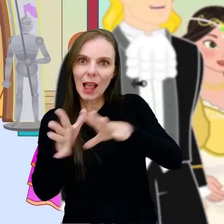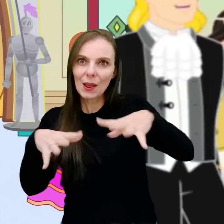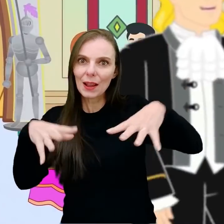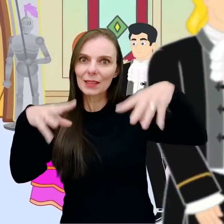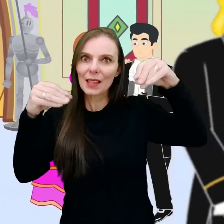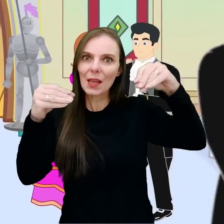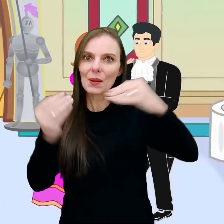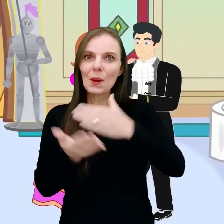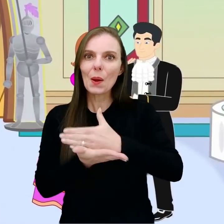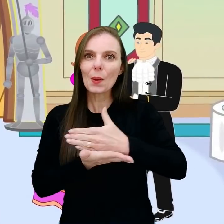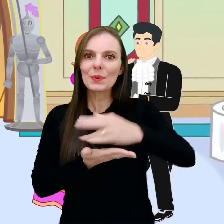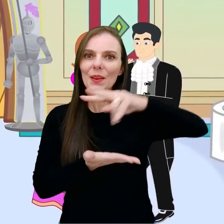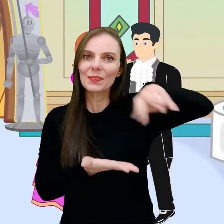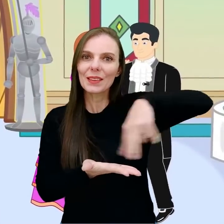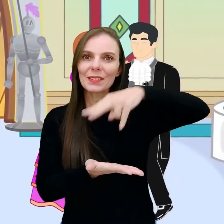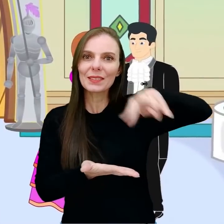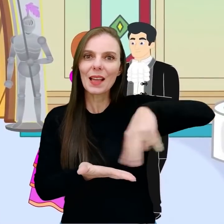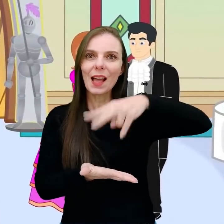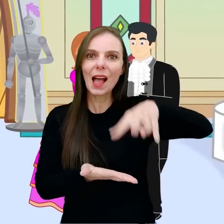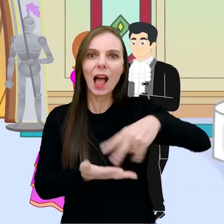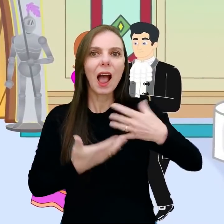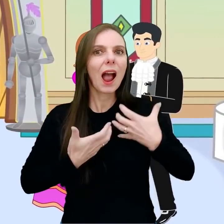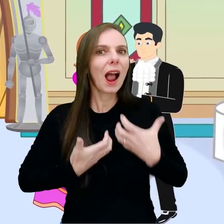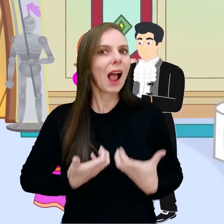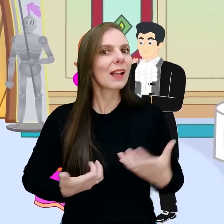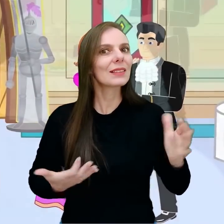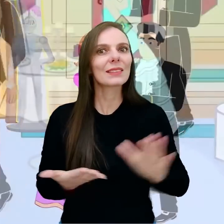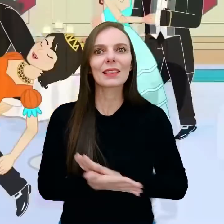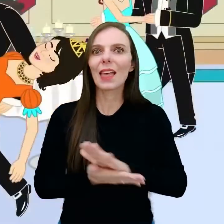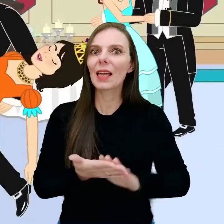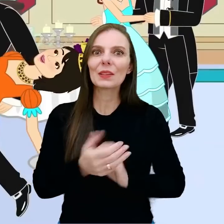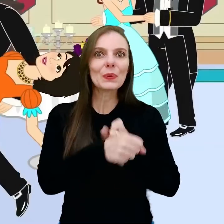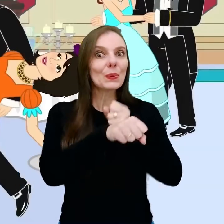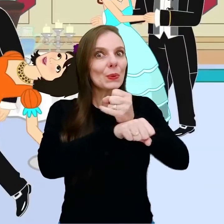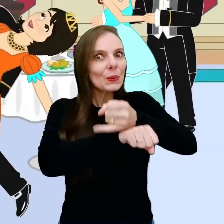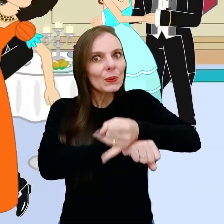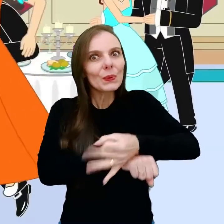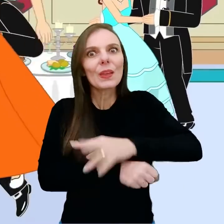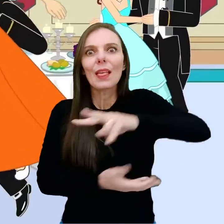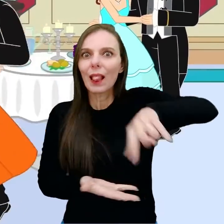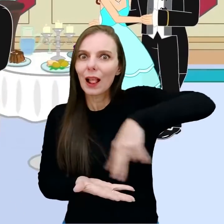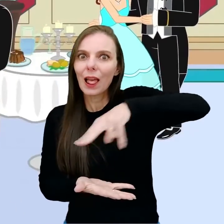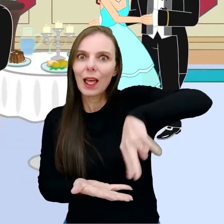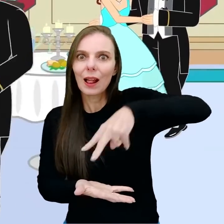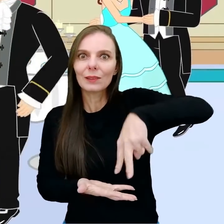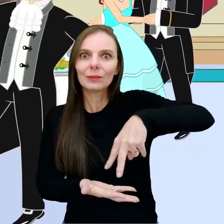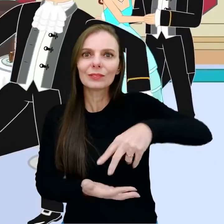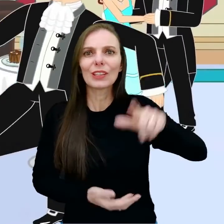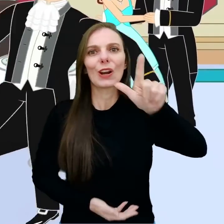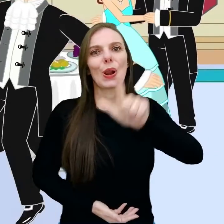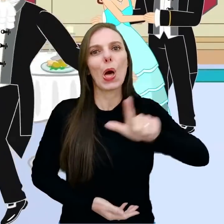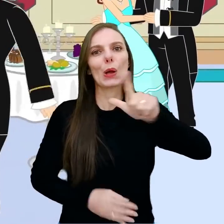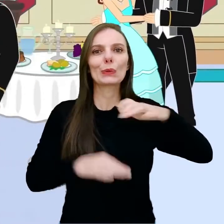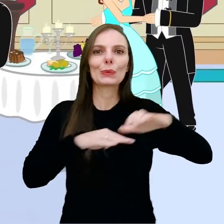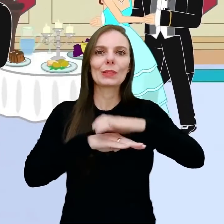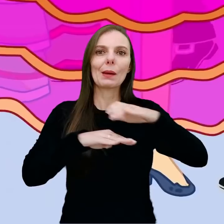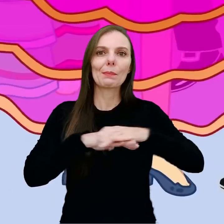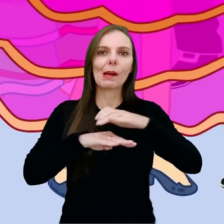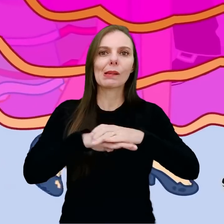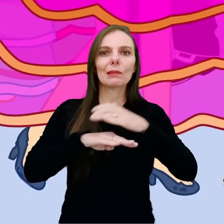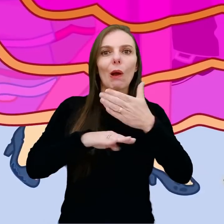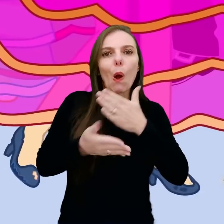no castelo, as princesas começaram a dançar. Pareciam nunca se cansar dançando a noite toda.